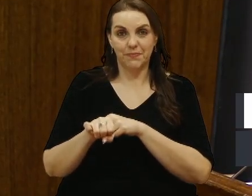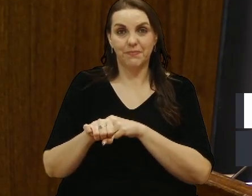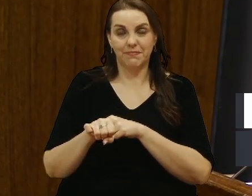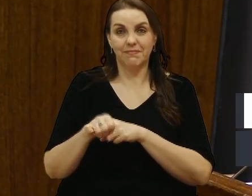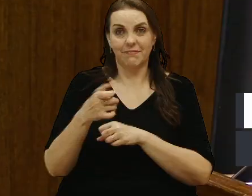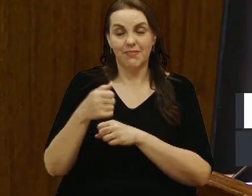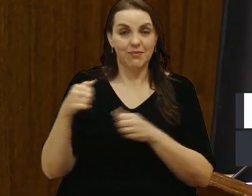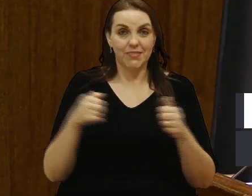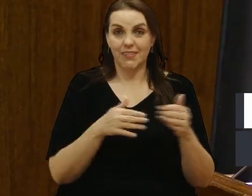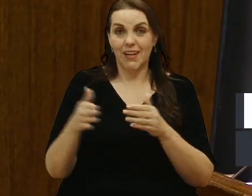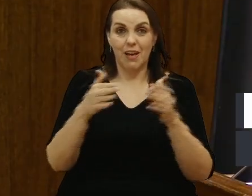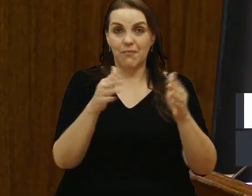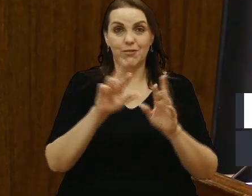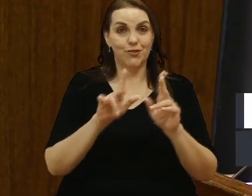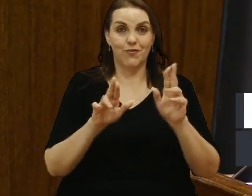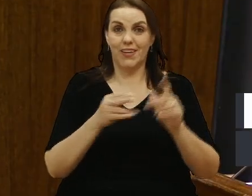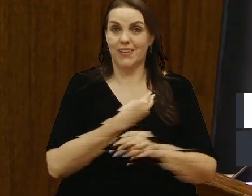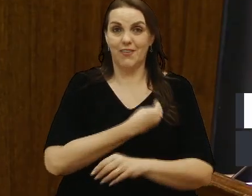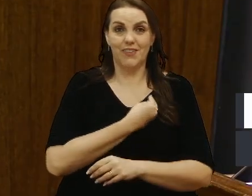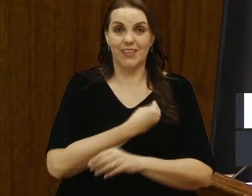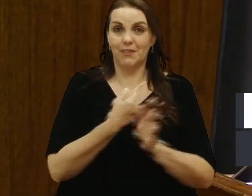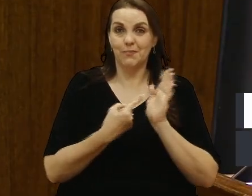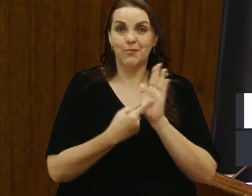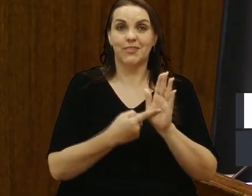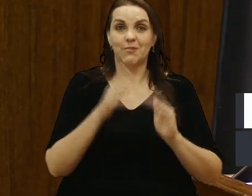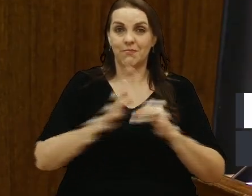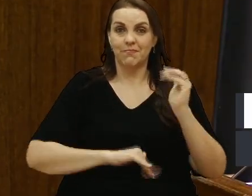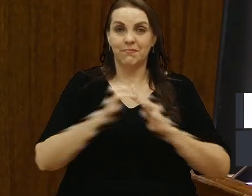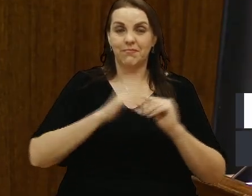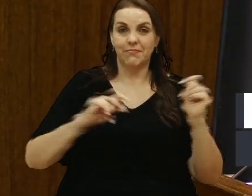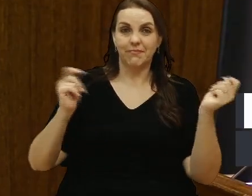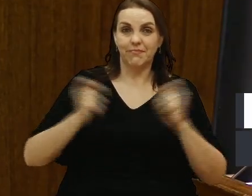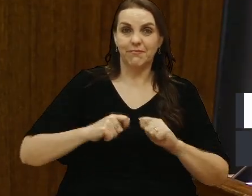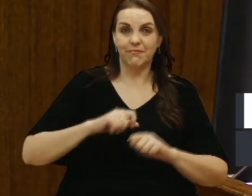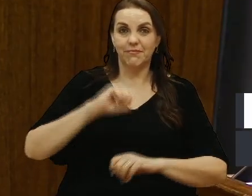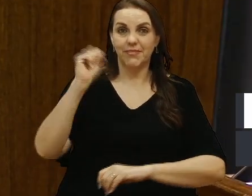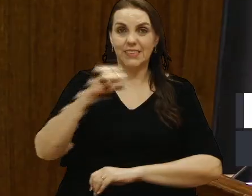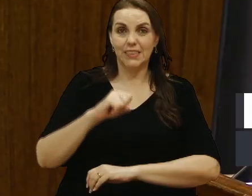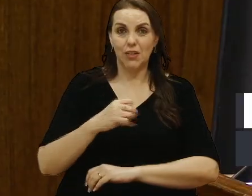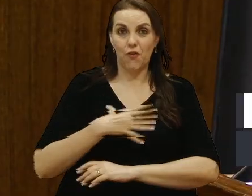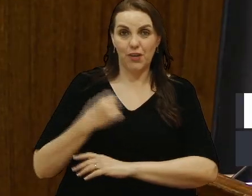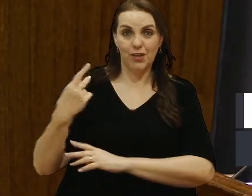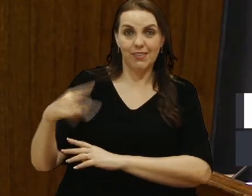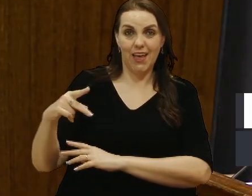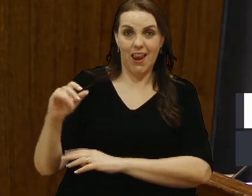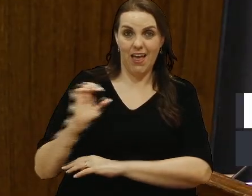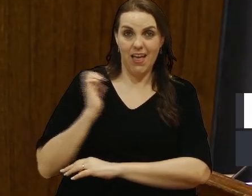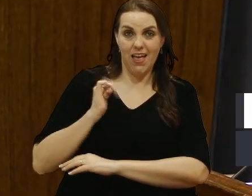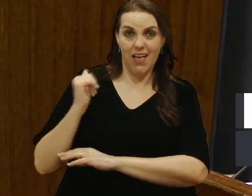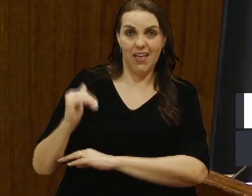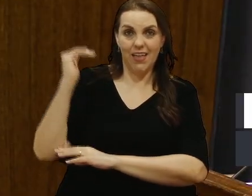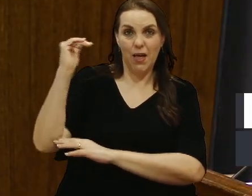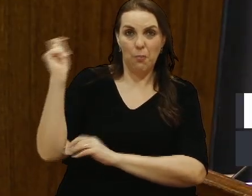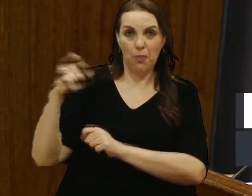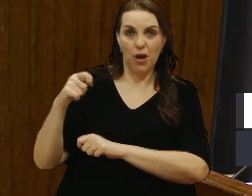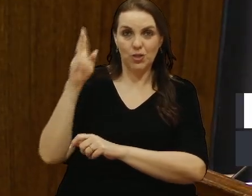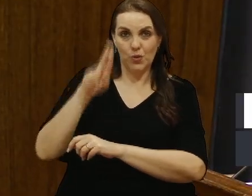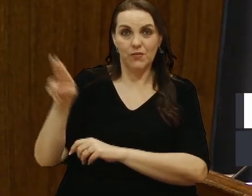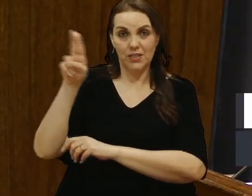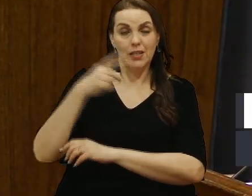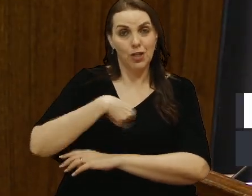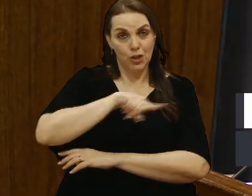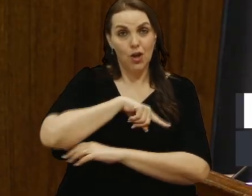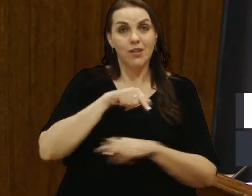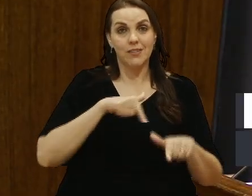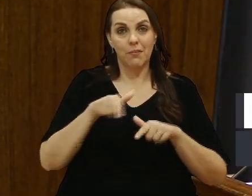tomamos outros rumos na vida e demonstramos na prática que sim, não são somente os filhos dela que podem se formar na universidade, nós, os filhos dos trabalhadores,